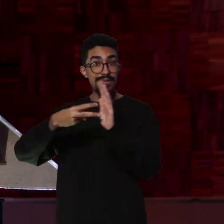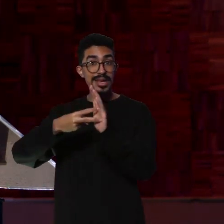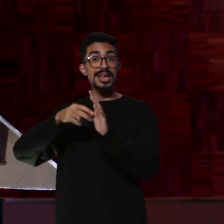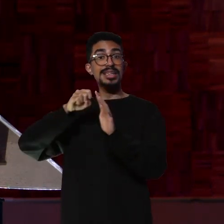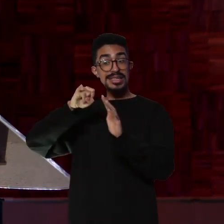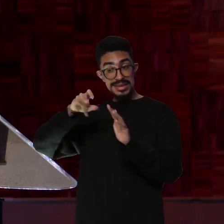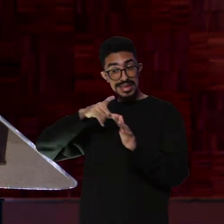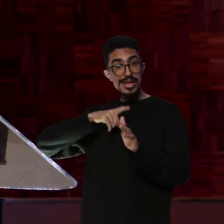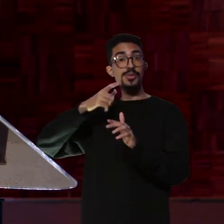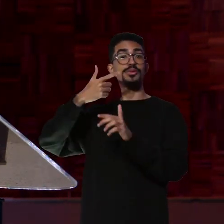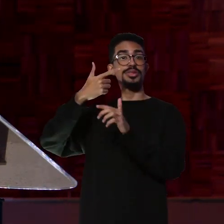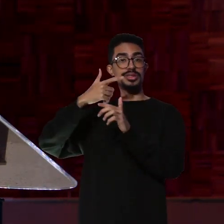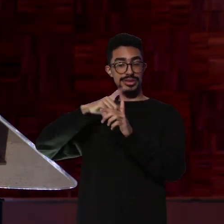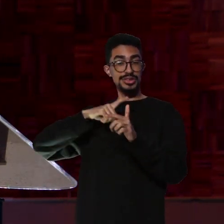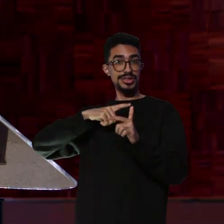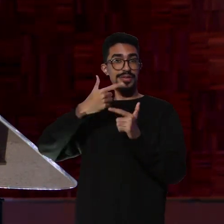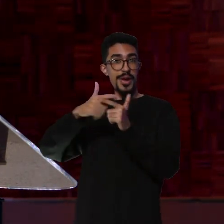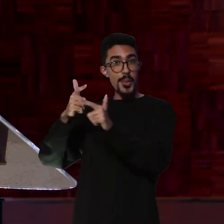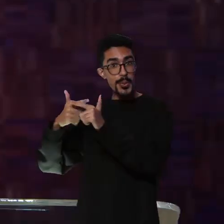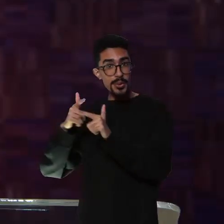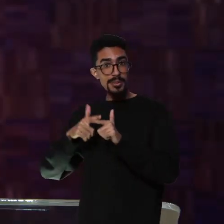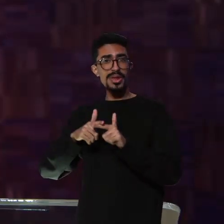à sofrência.